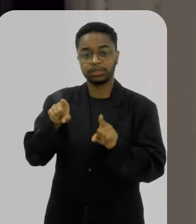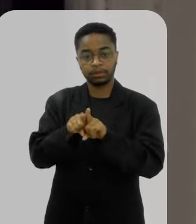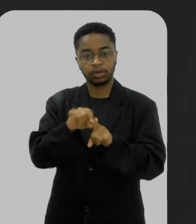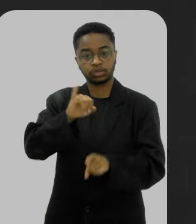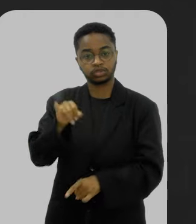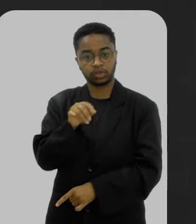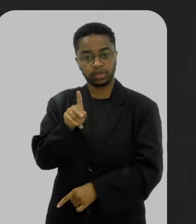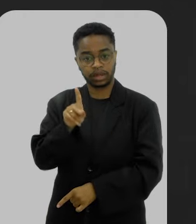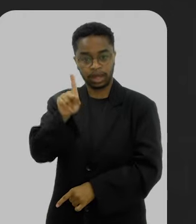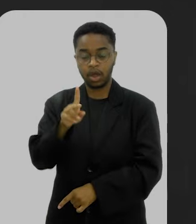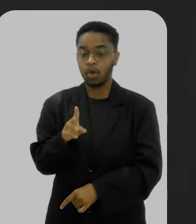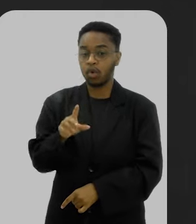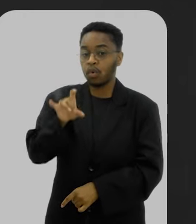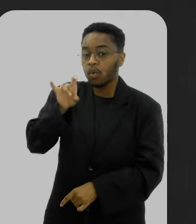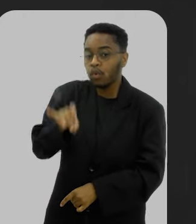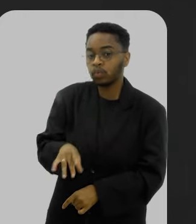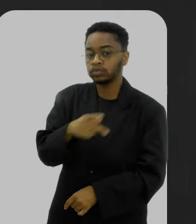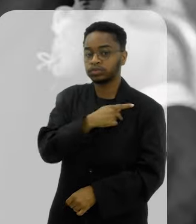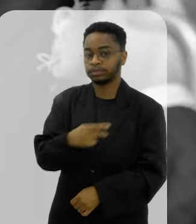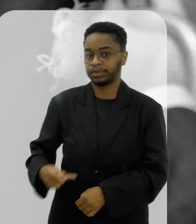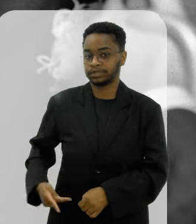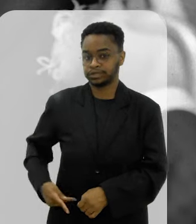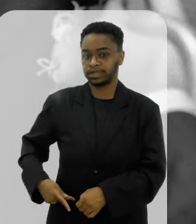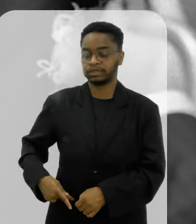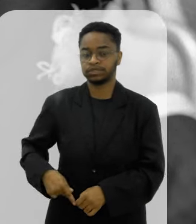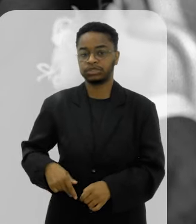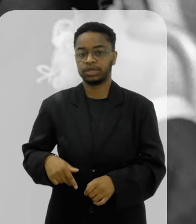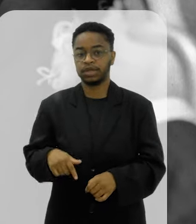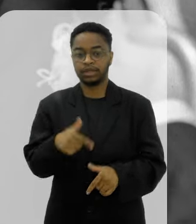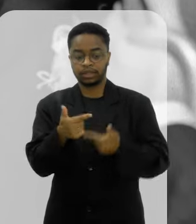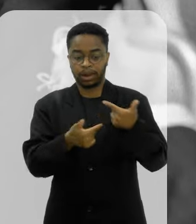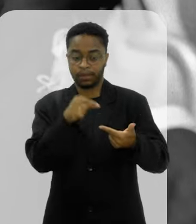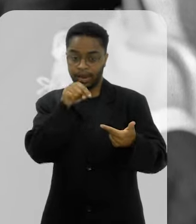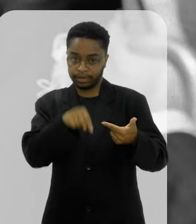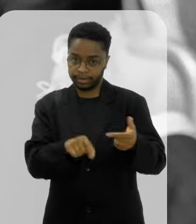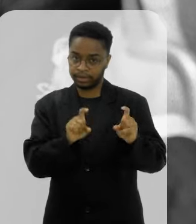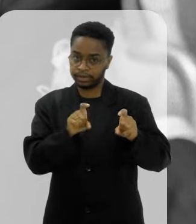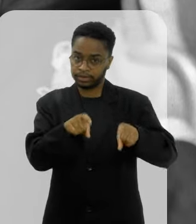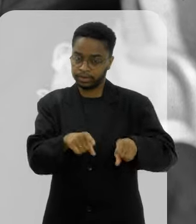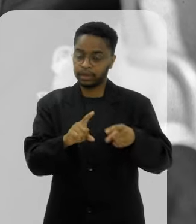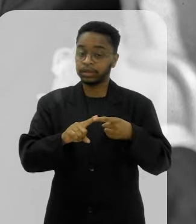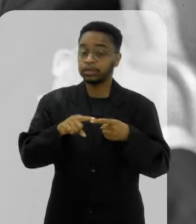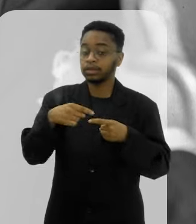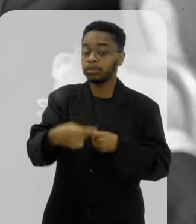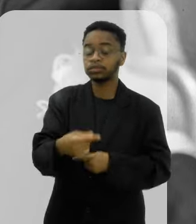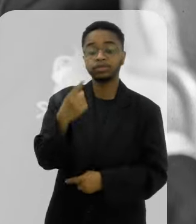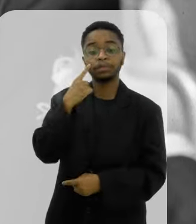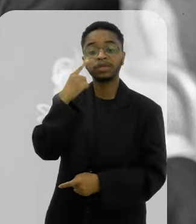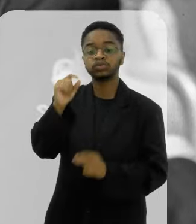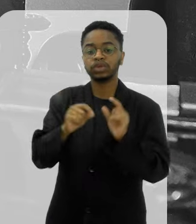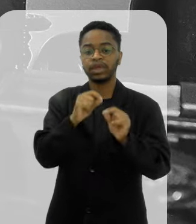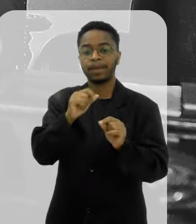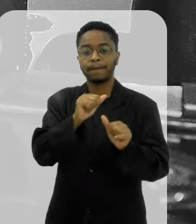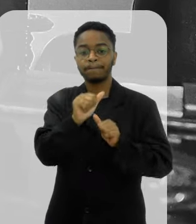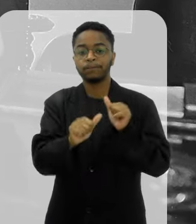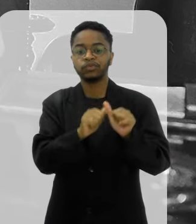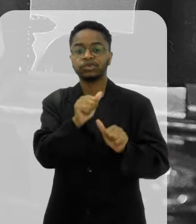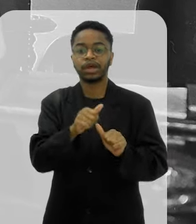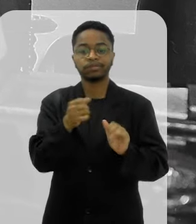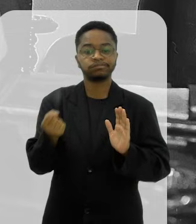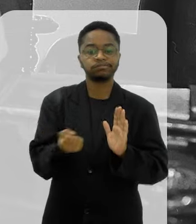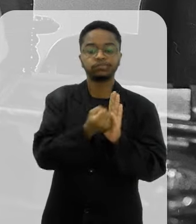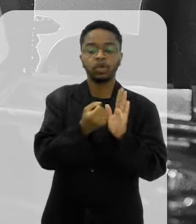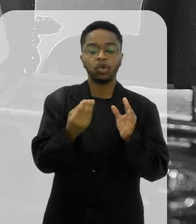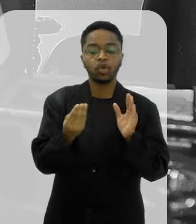Brasília, Juscelino Kubitschek foi o último presidente a ocupar esse palácio e ele passa então a ser pensado para se tornar